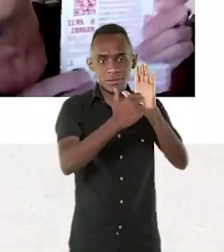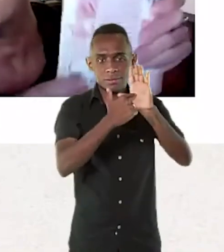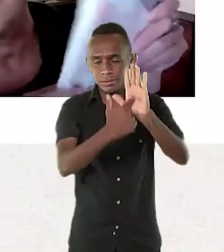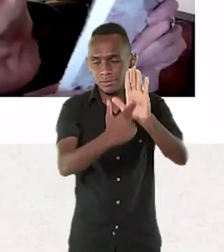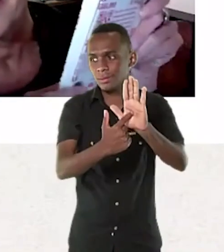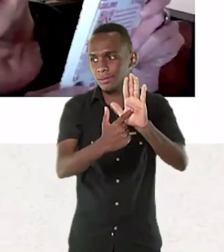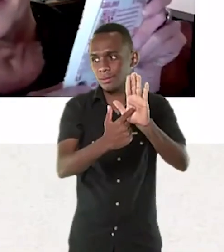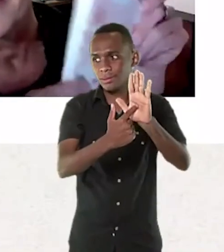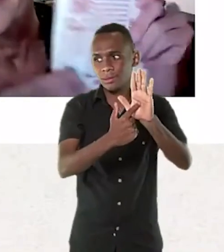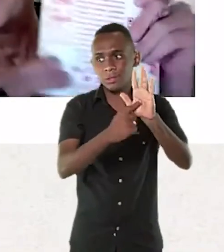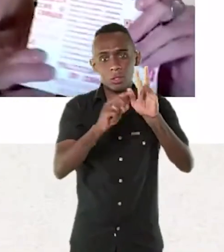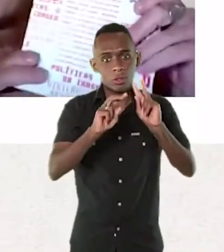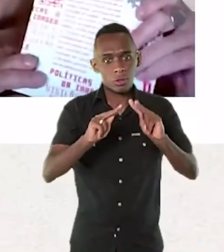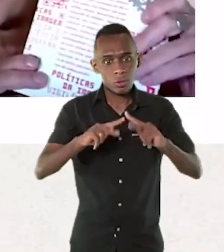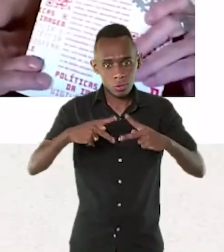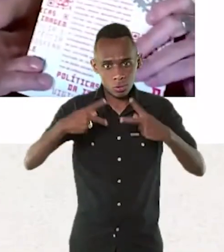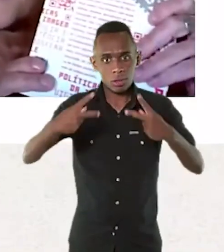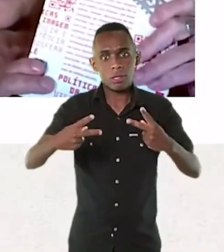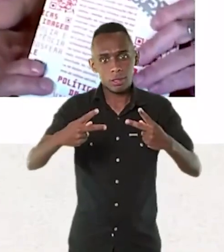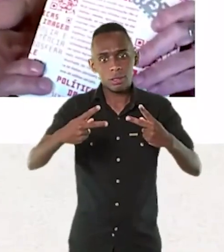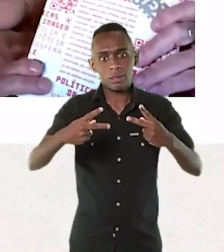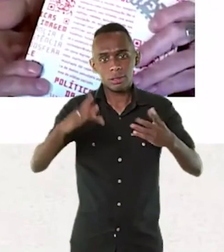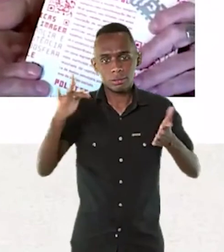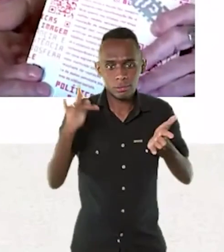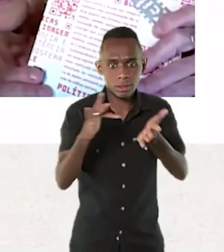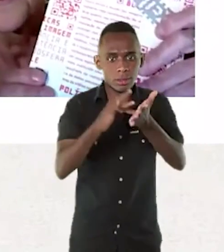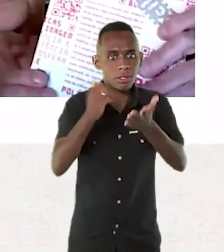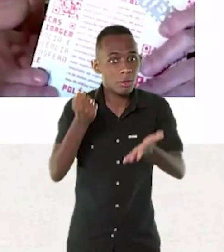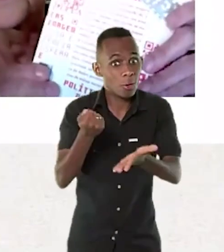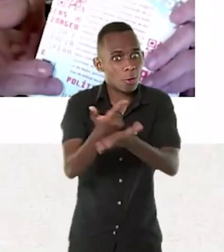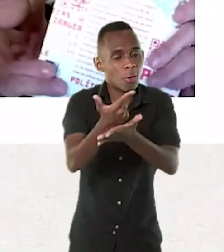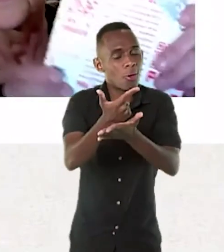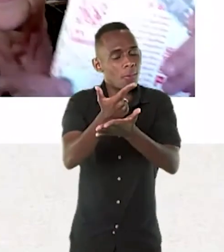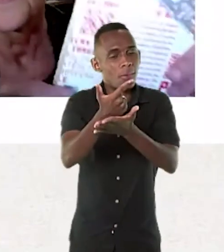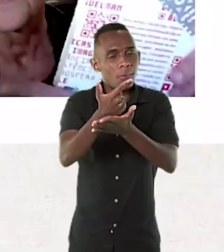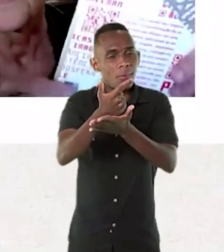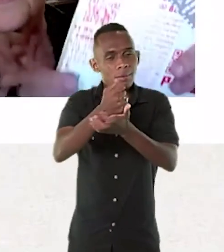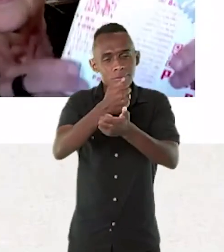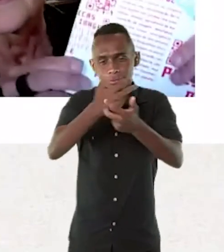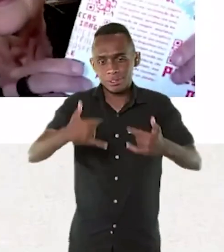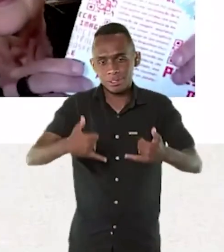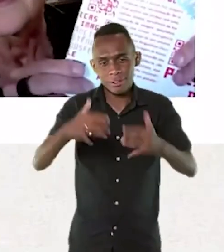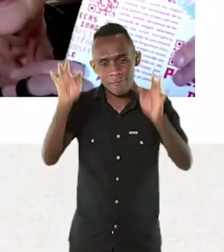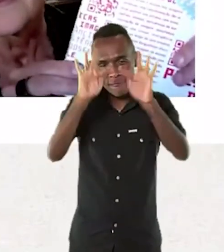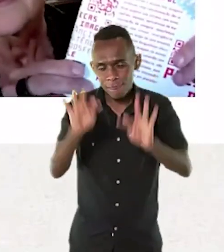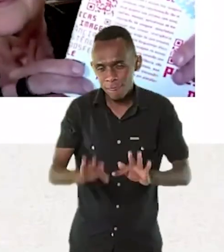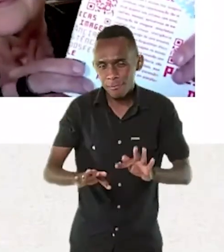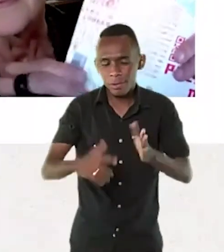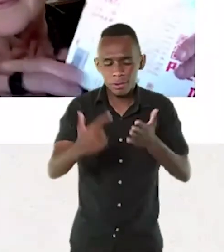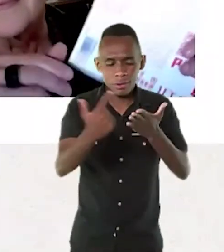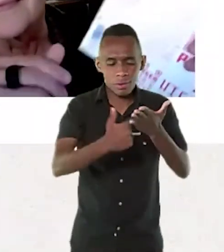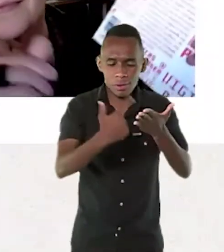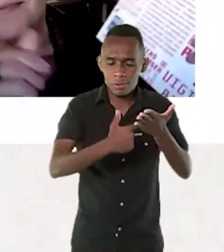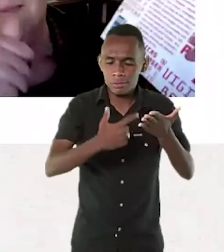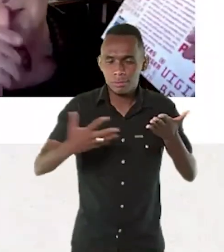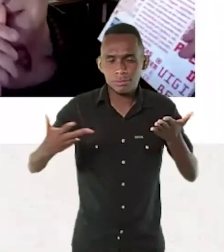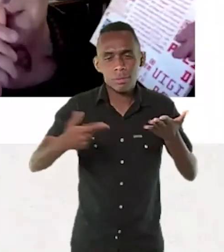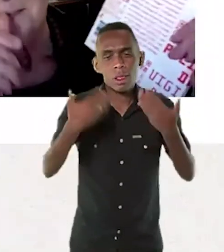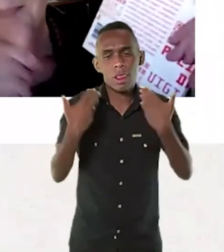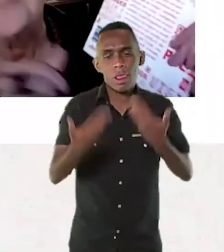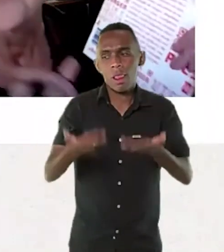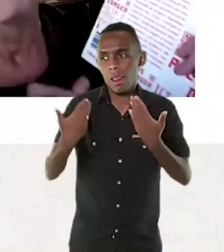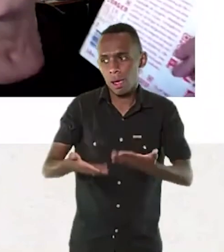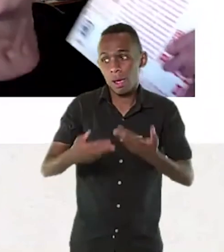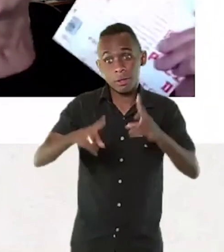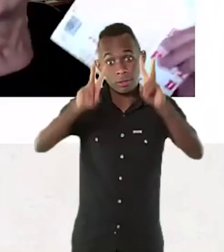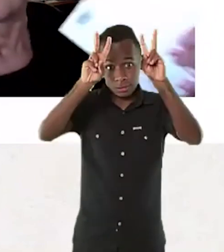link de compra. Comprem muito, fiquem felizes. É um livro leve e, apesar do